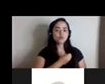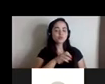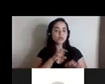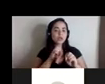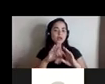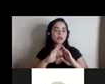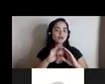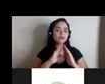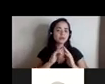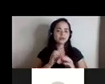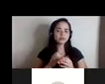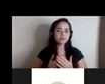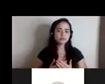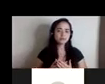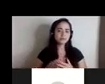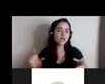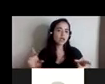pandemia: reconectar,